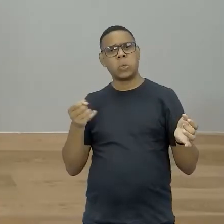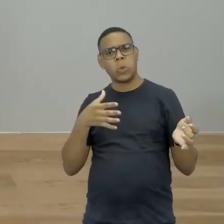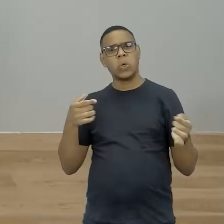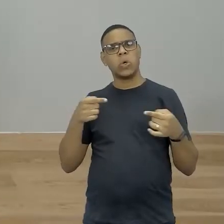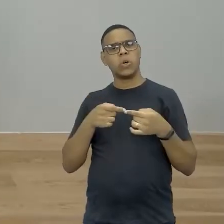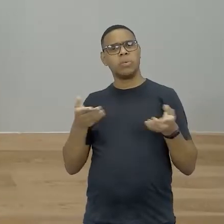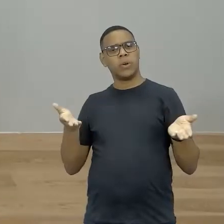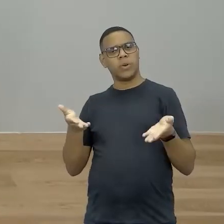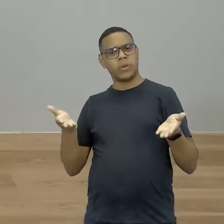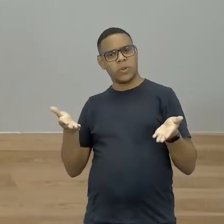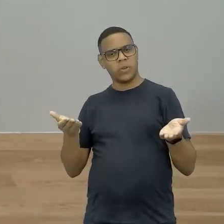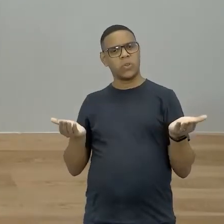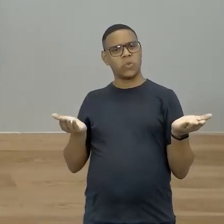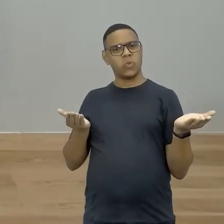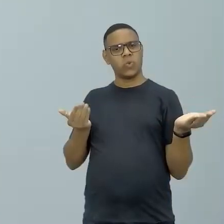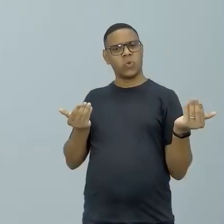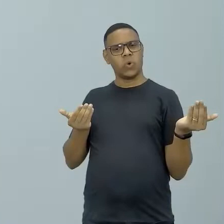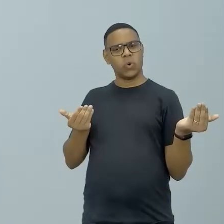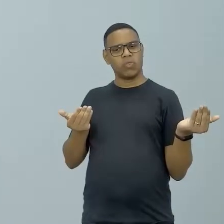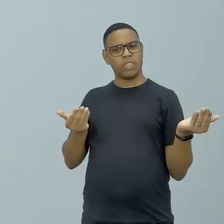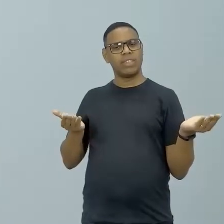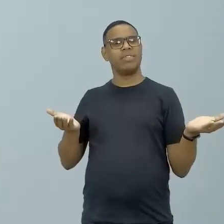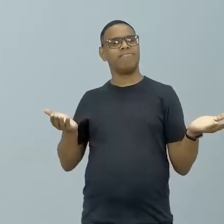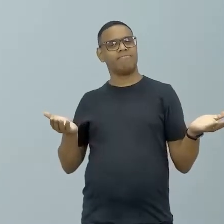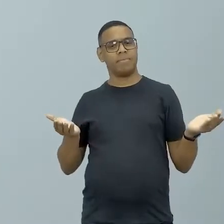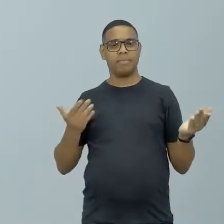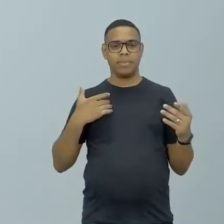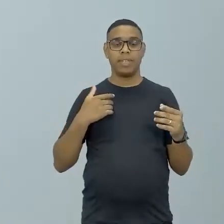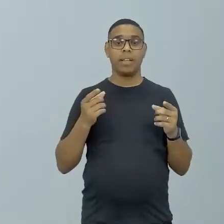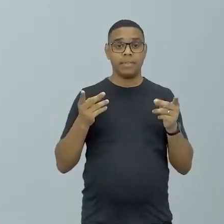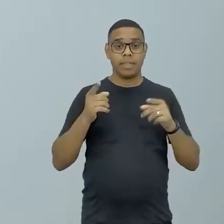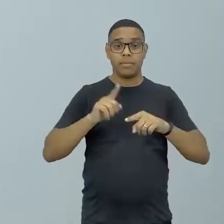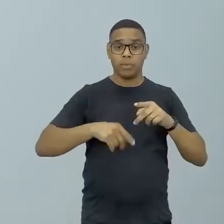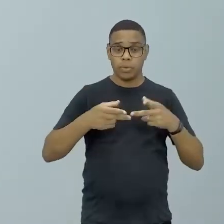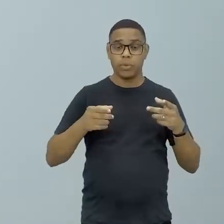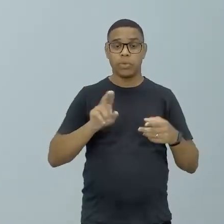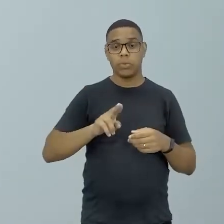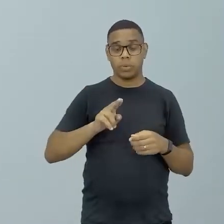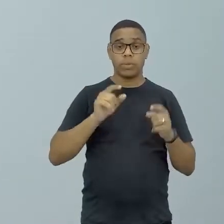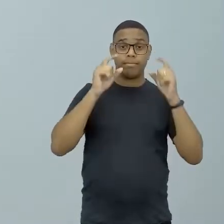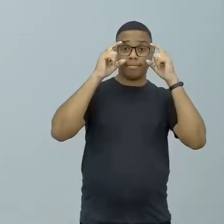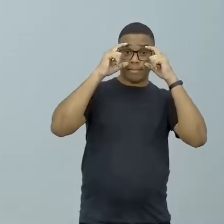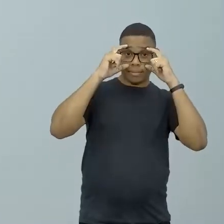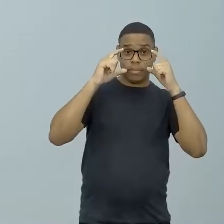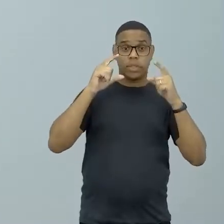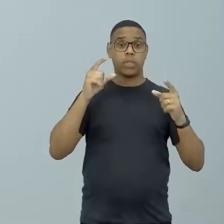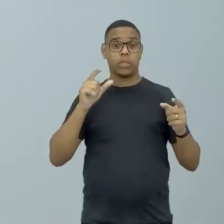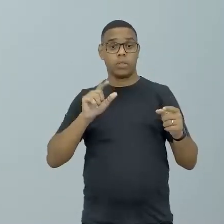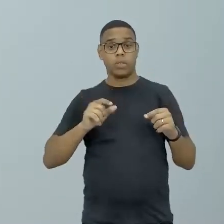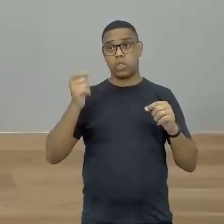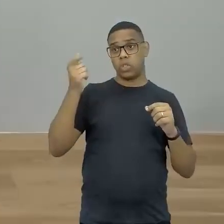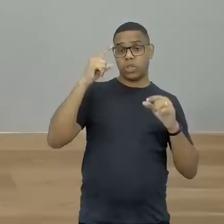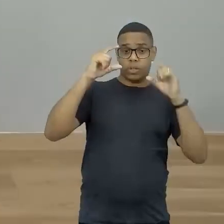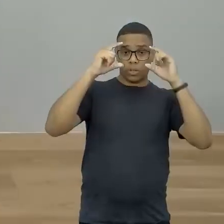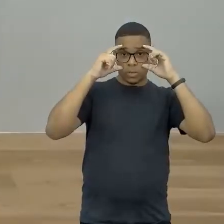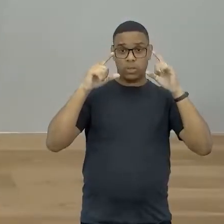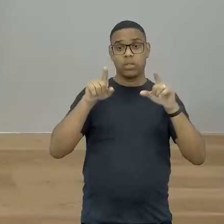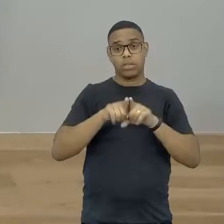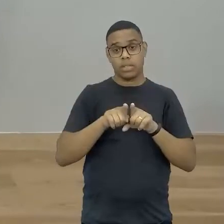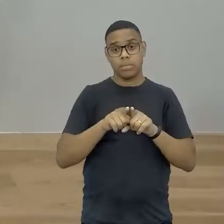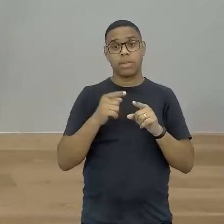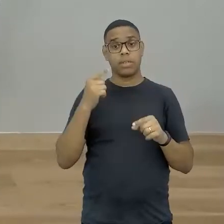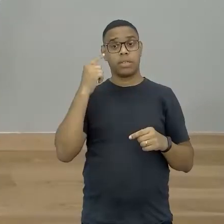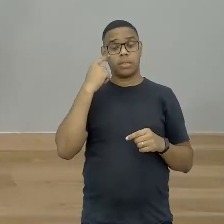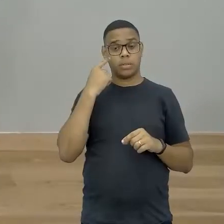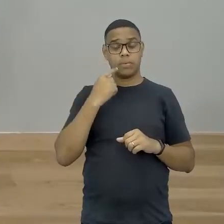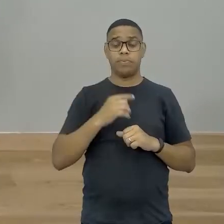aí, estilo jovial. Então daria para vender algum tipo de produto que ele está usando. Óculos de sol. Sim, e dá para